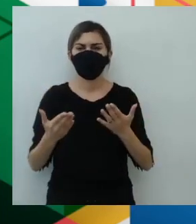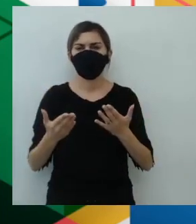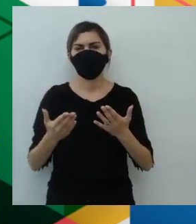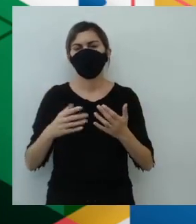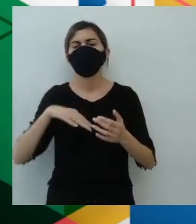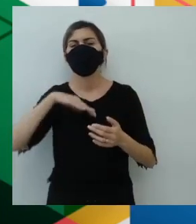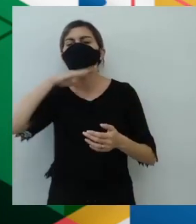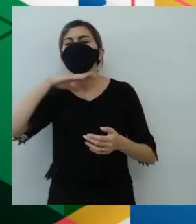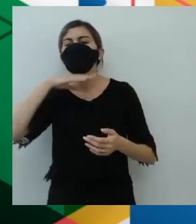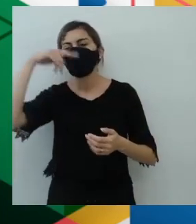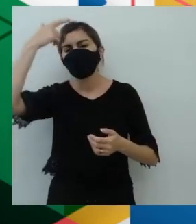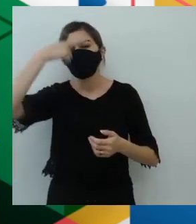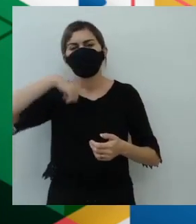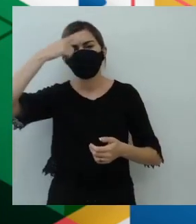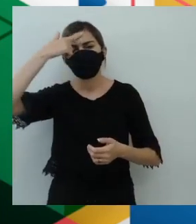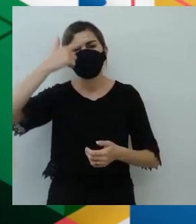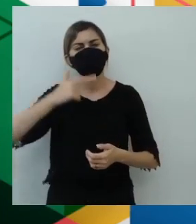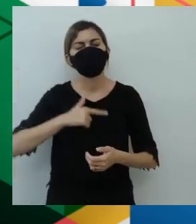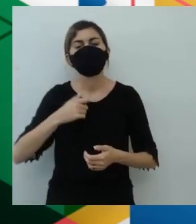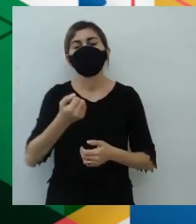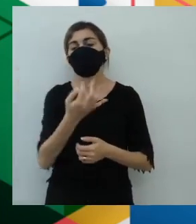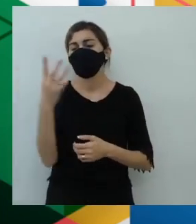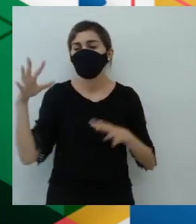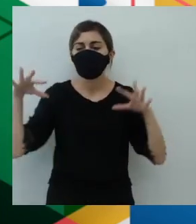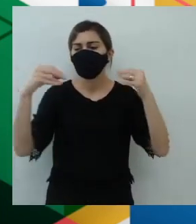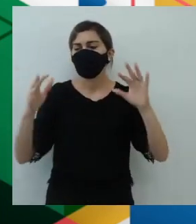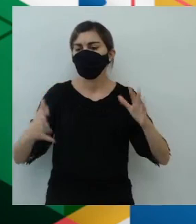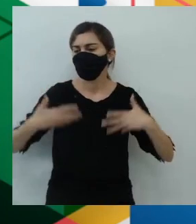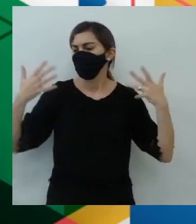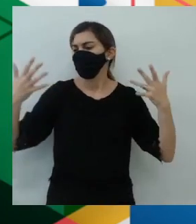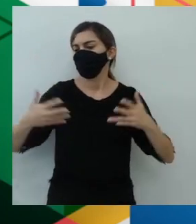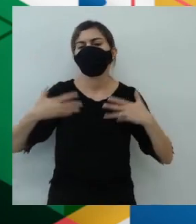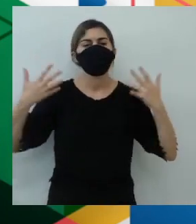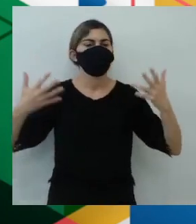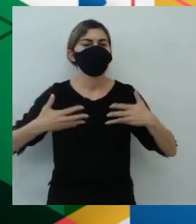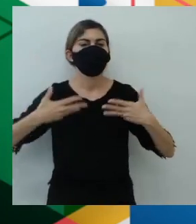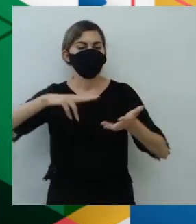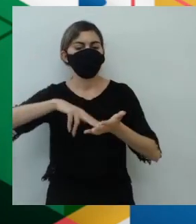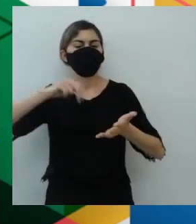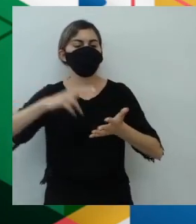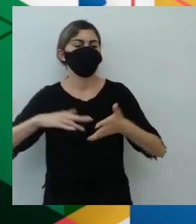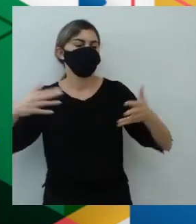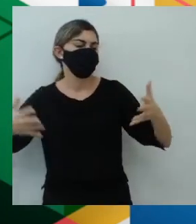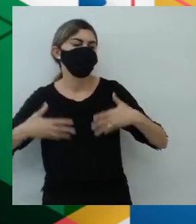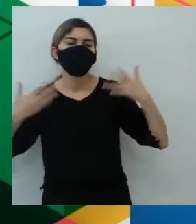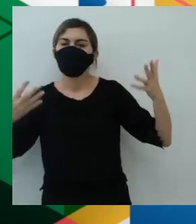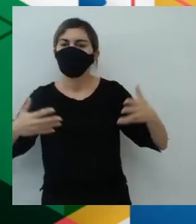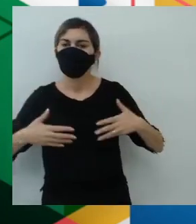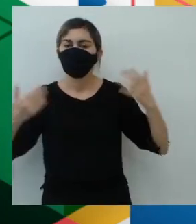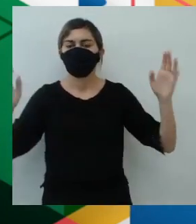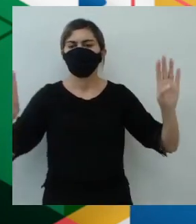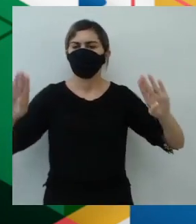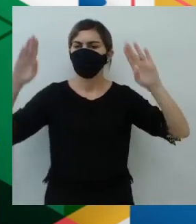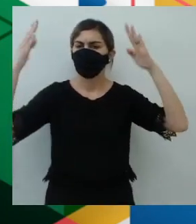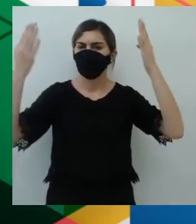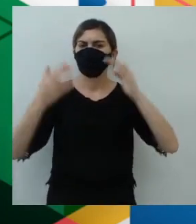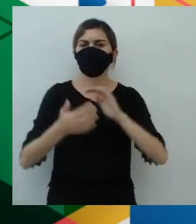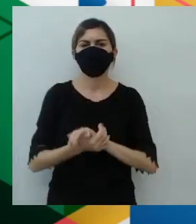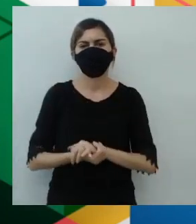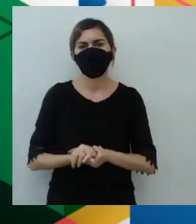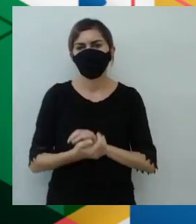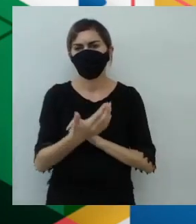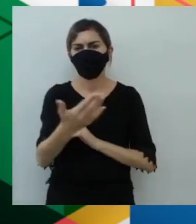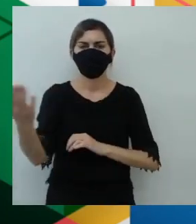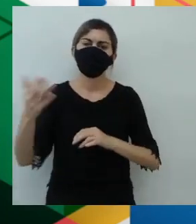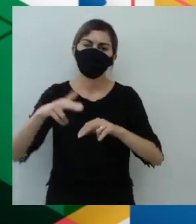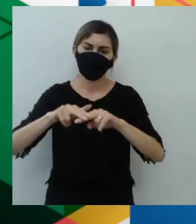enjoada, que cara feia é essa? Quando todos nós pinoteamos alegres no antegozo do festão. Por